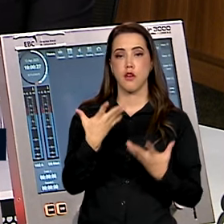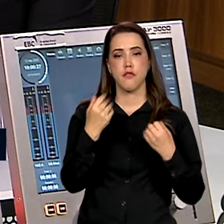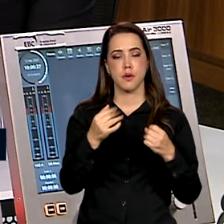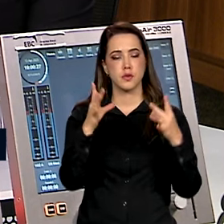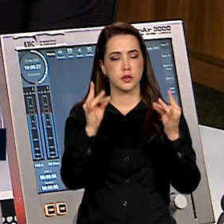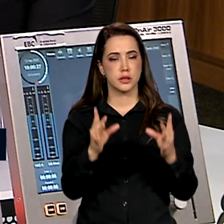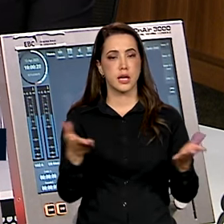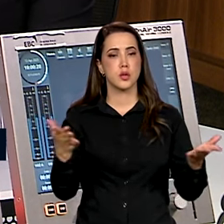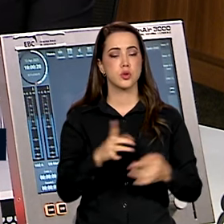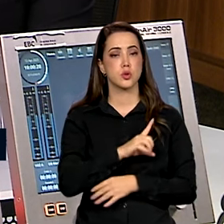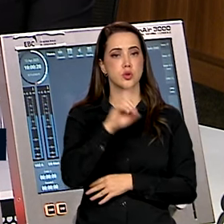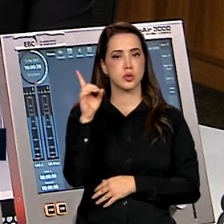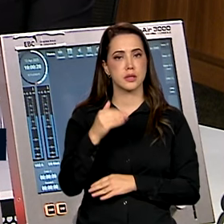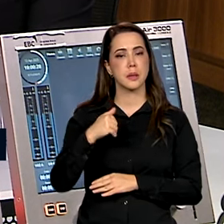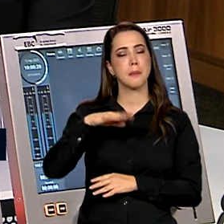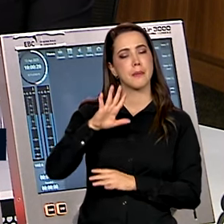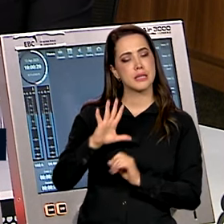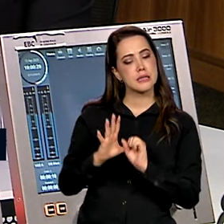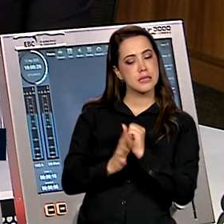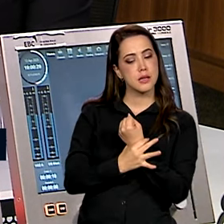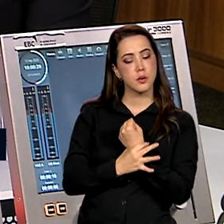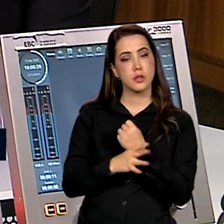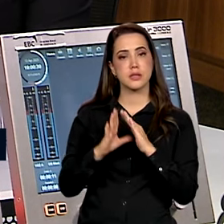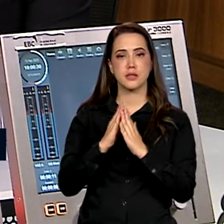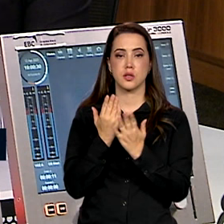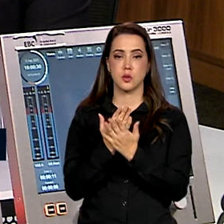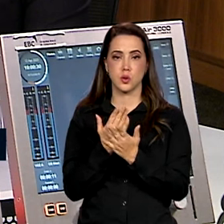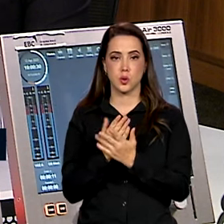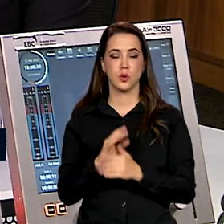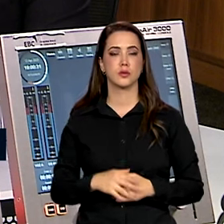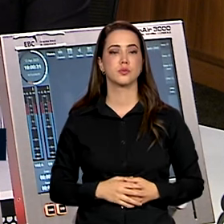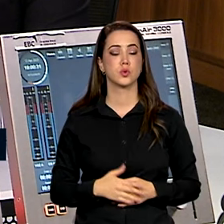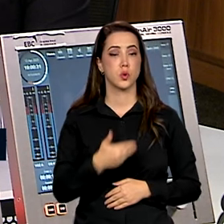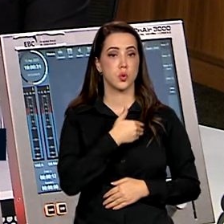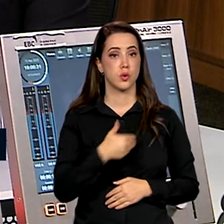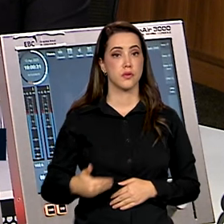ao destaque do dia mais segurança nas escolas